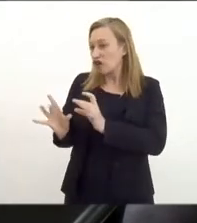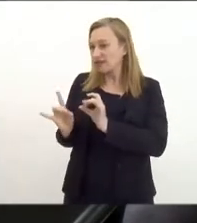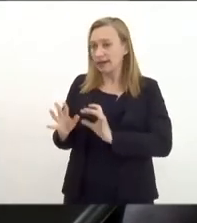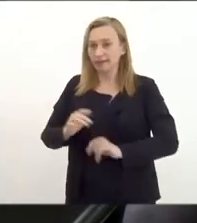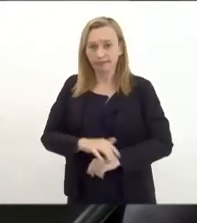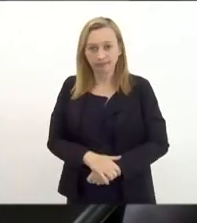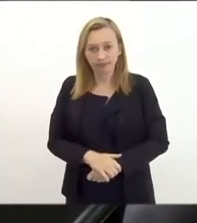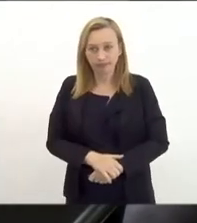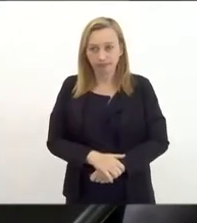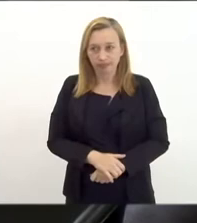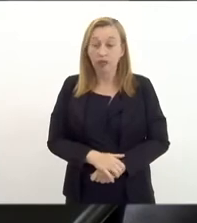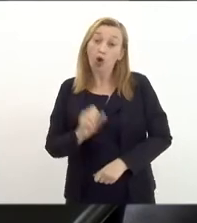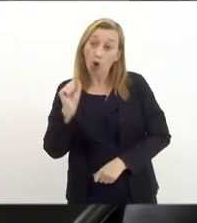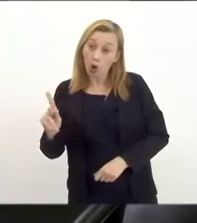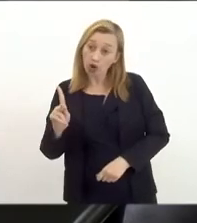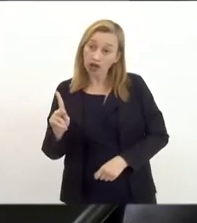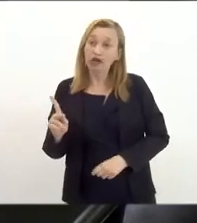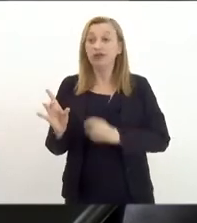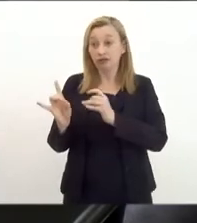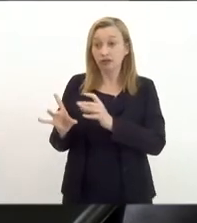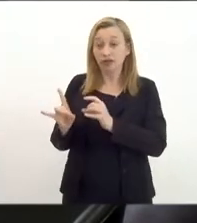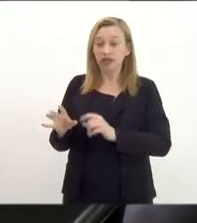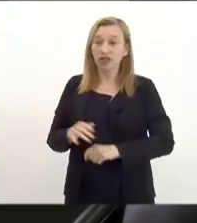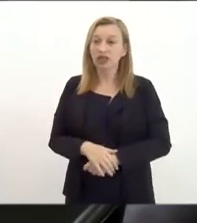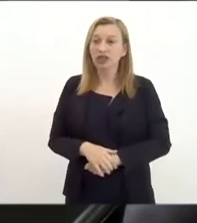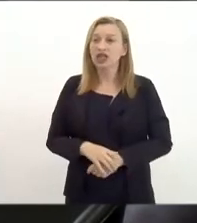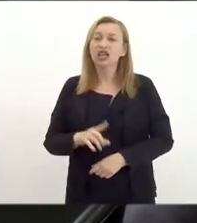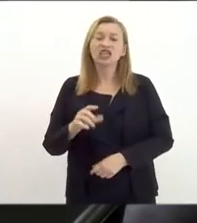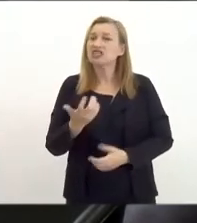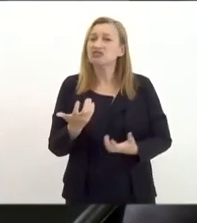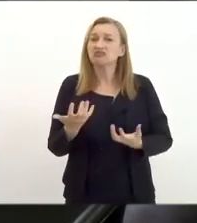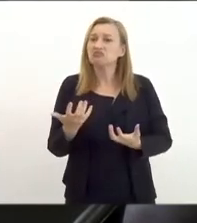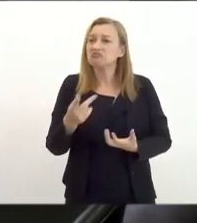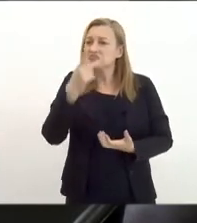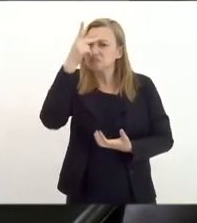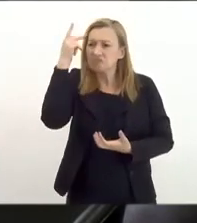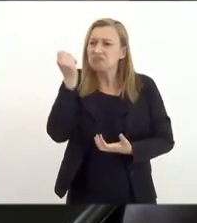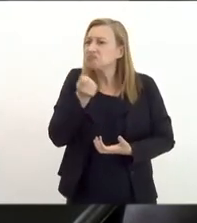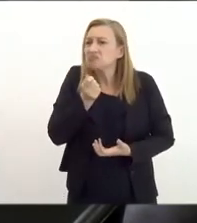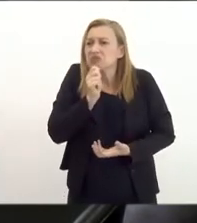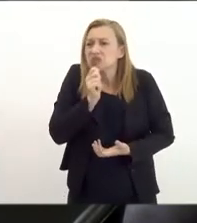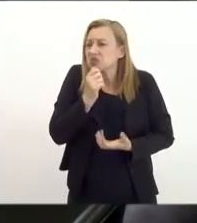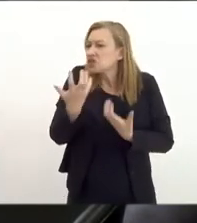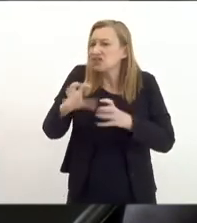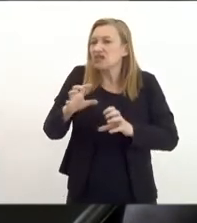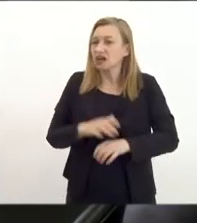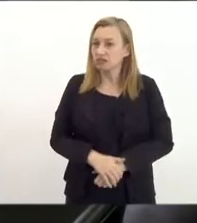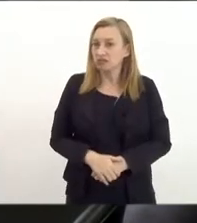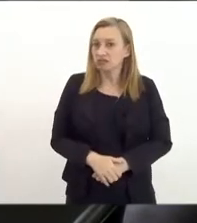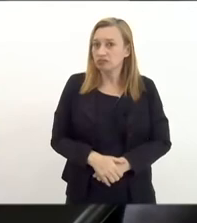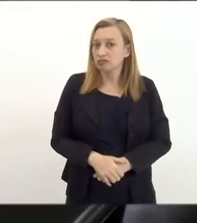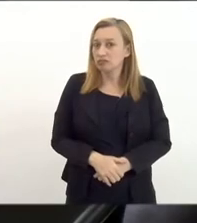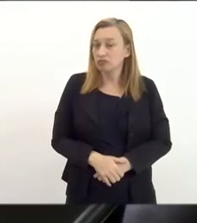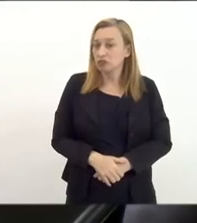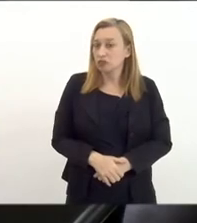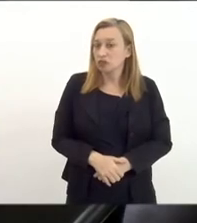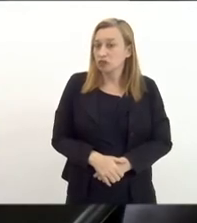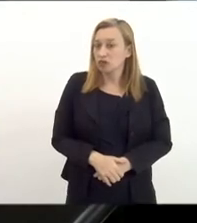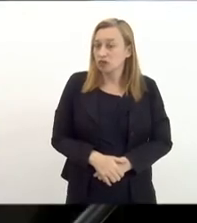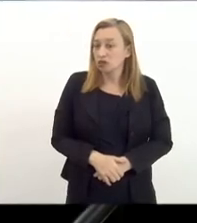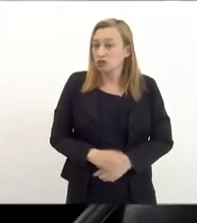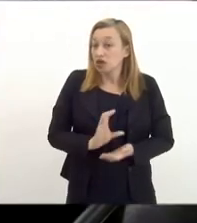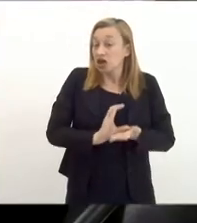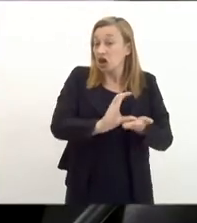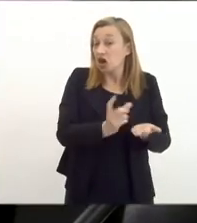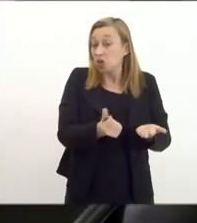vender Ok vou botar para vender e se não aparecer ninguém e eu não quero eu não quero